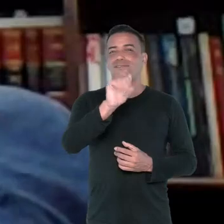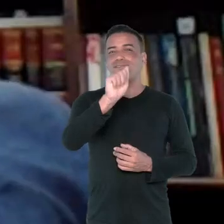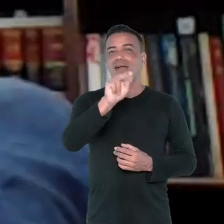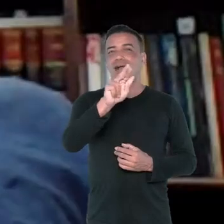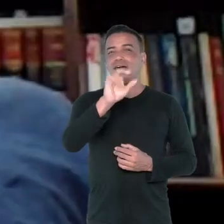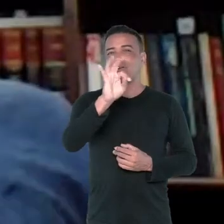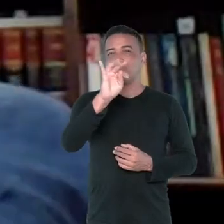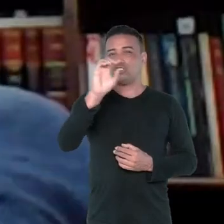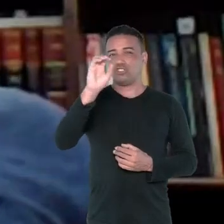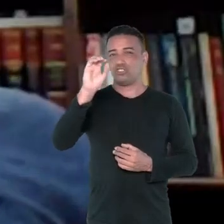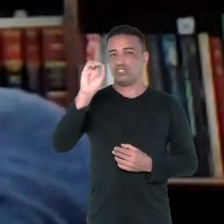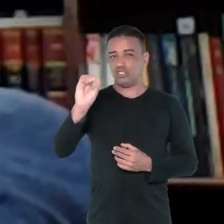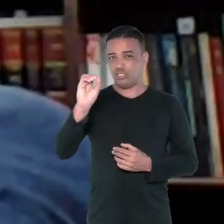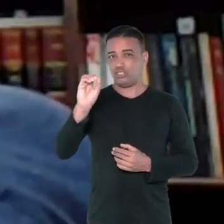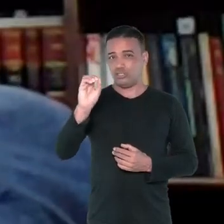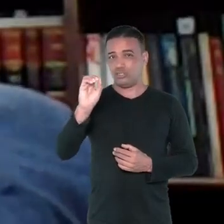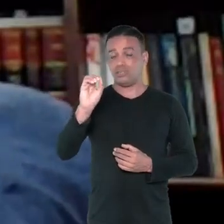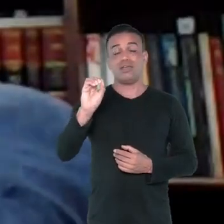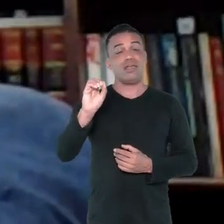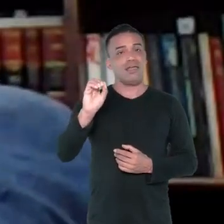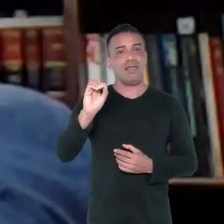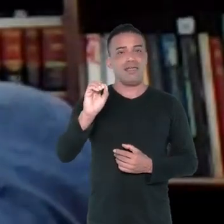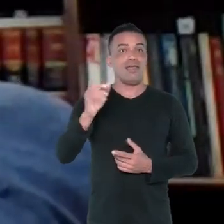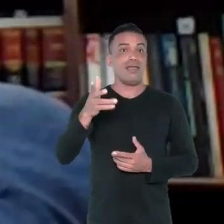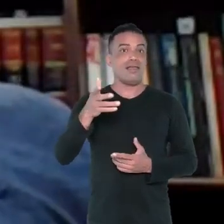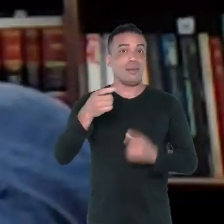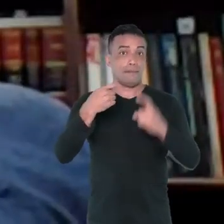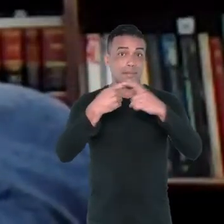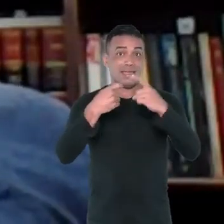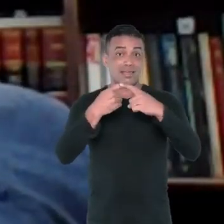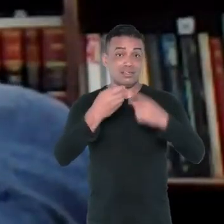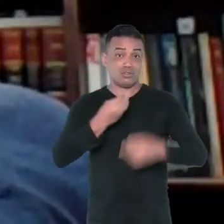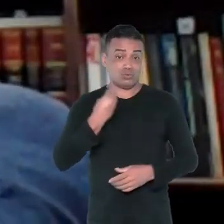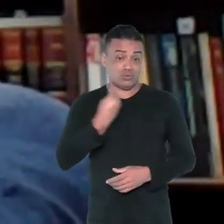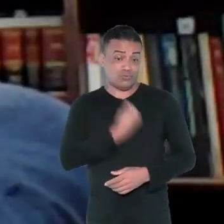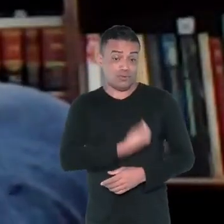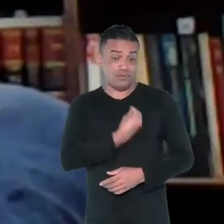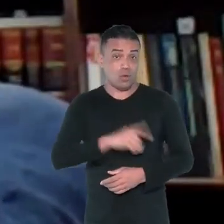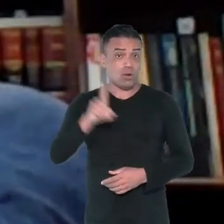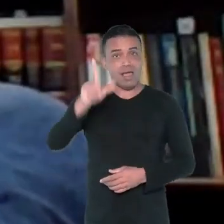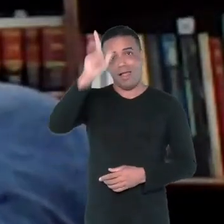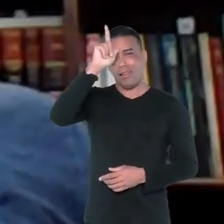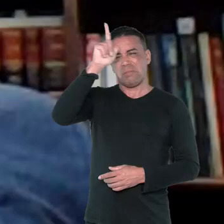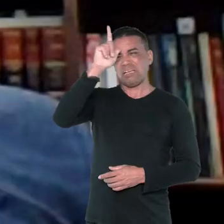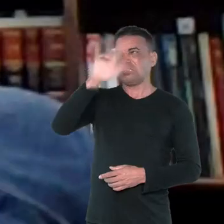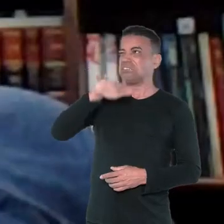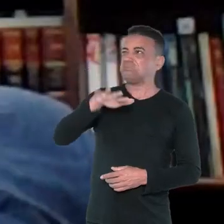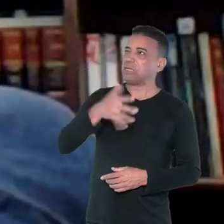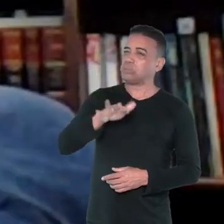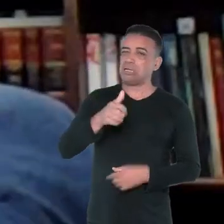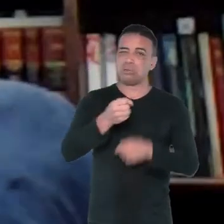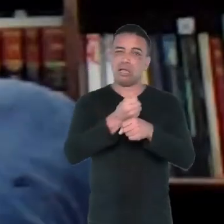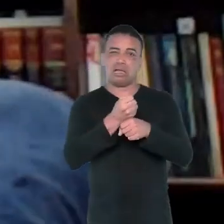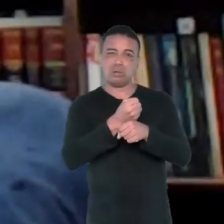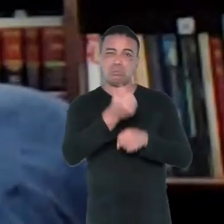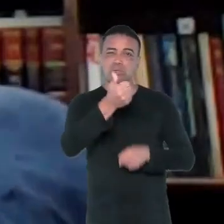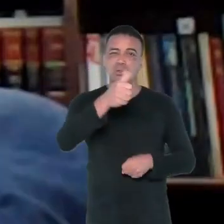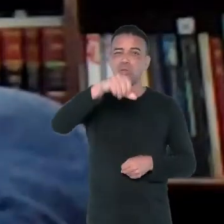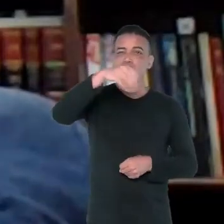um alquimista que viveu na Alemanha. Eles não têm uma data exata, mas parece que foi entre